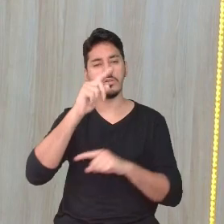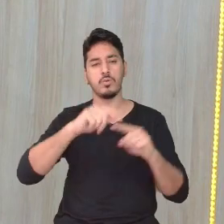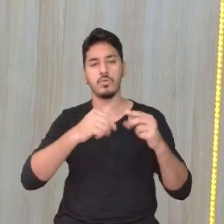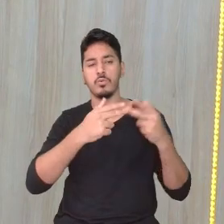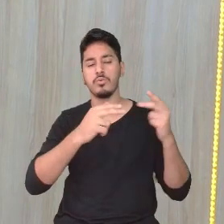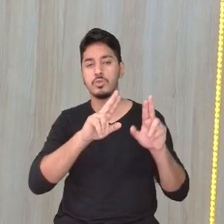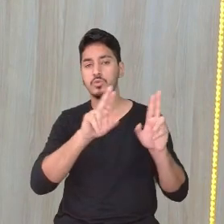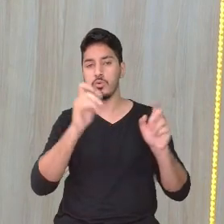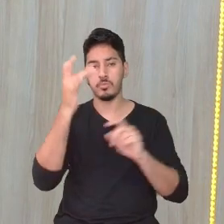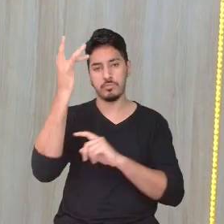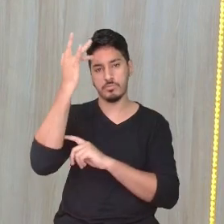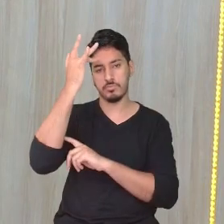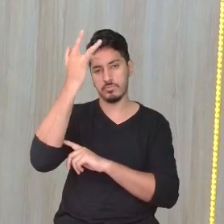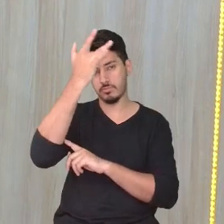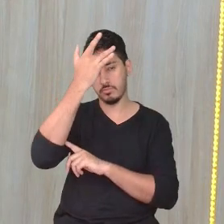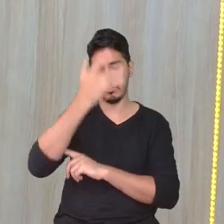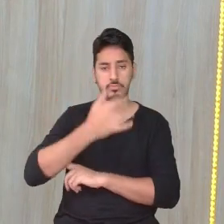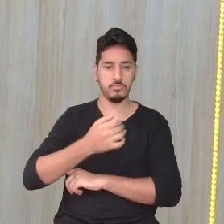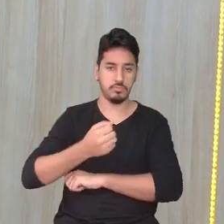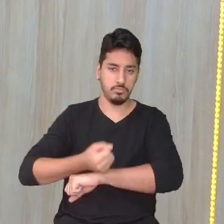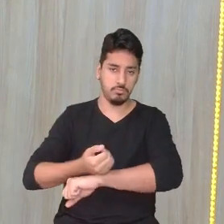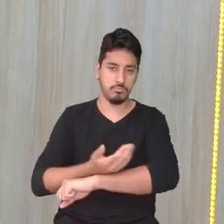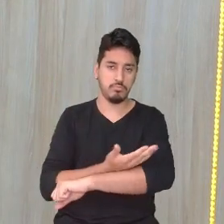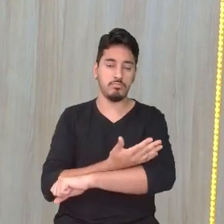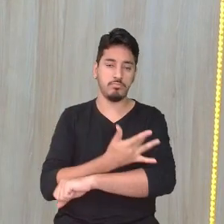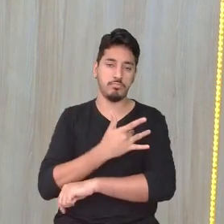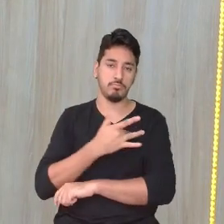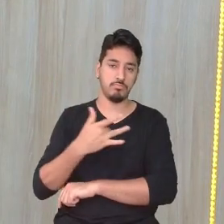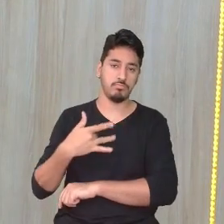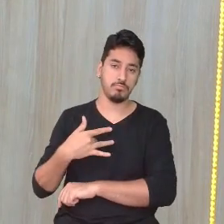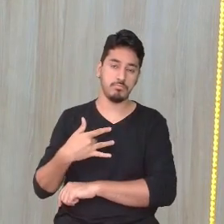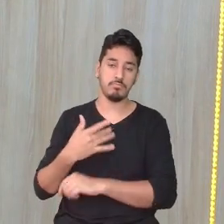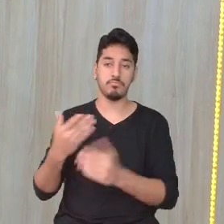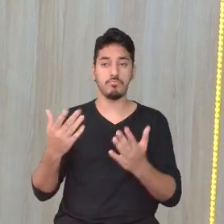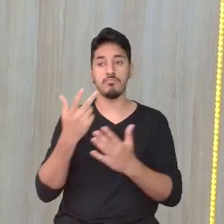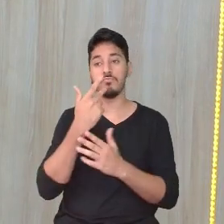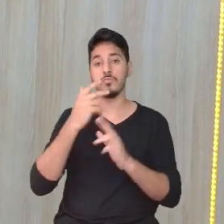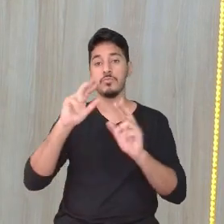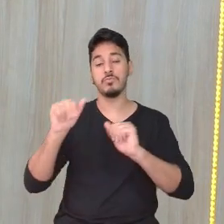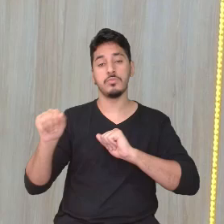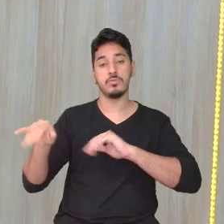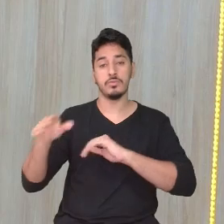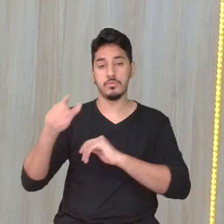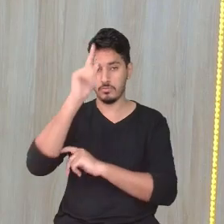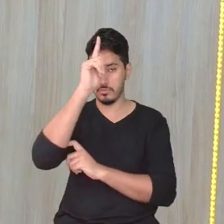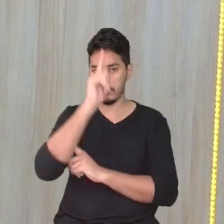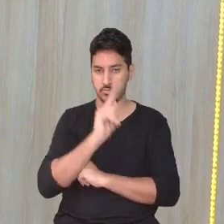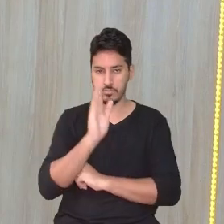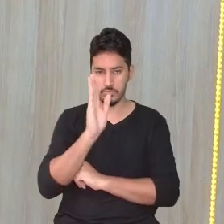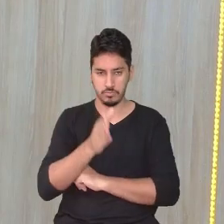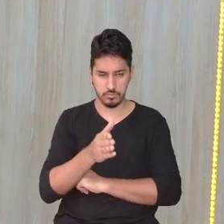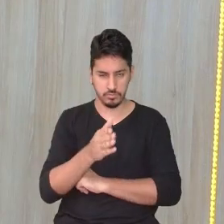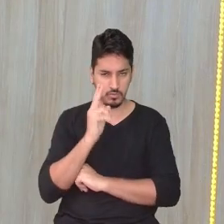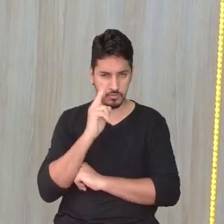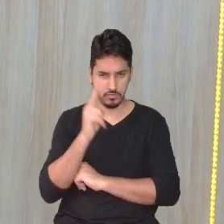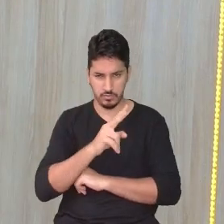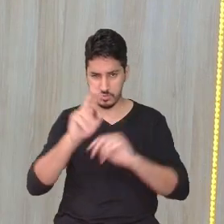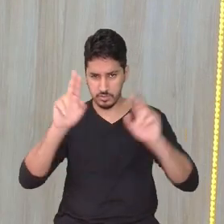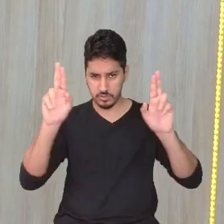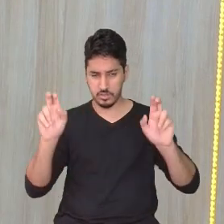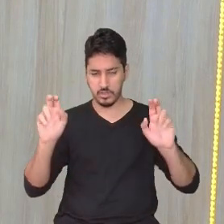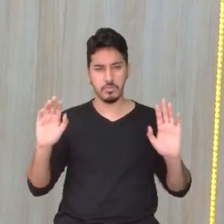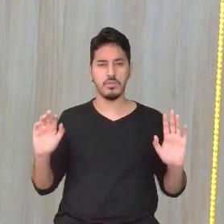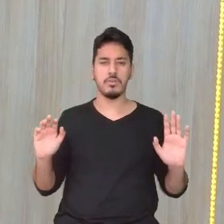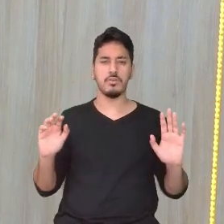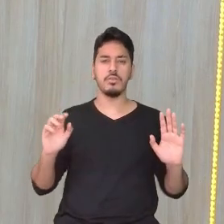saúde mental, à saúde emocional. Então, vamos falar hoje a respeito do Setembro Amarelo. Você já ouviu falar desse tema?